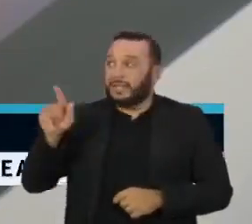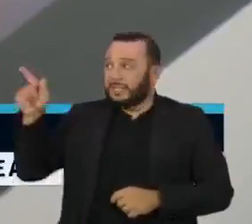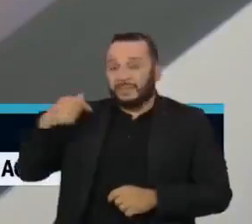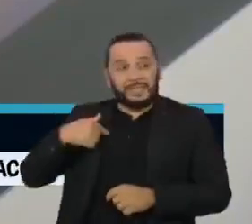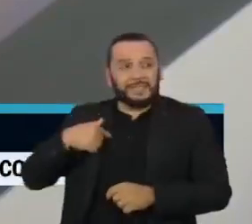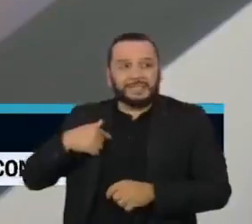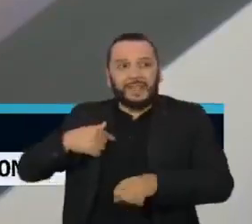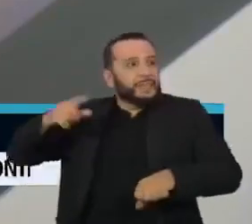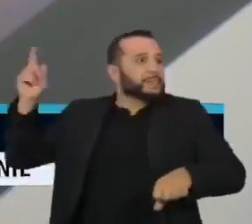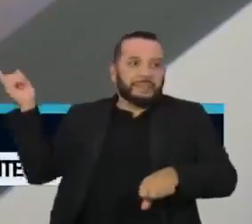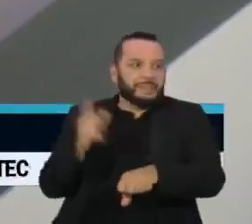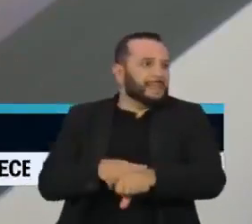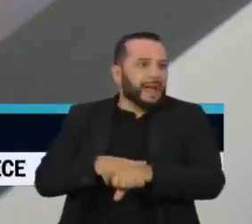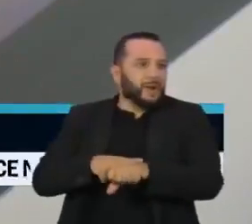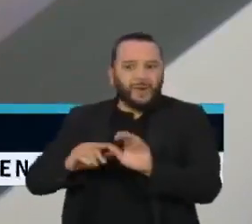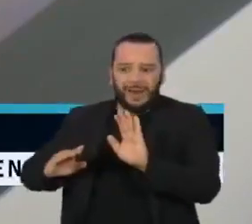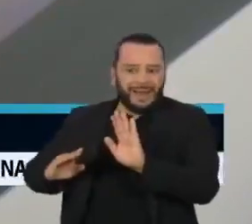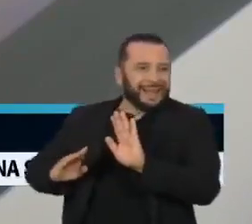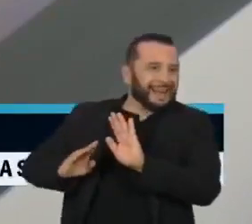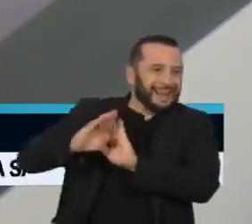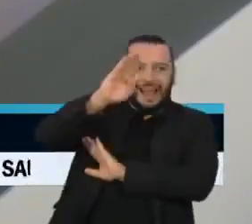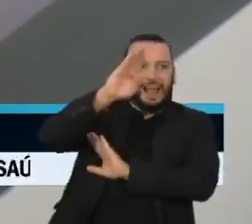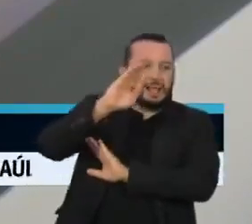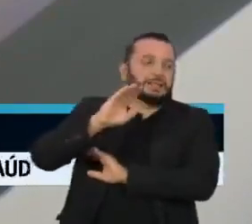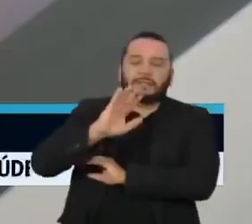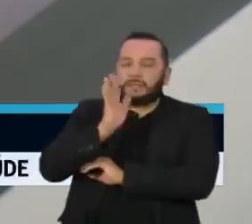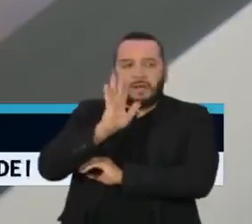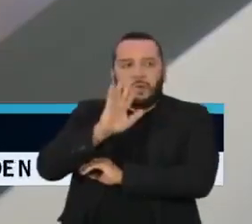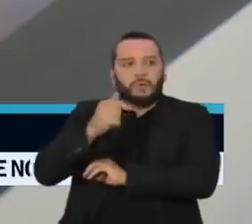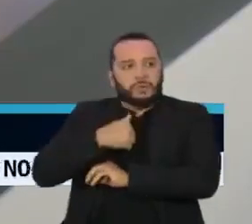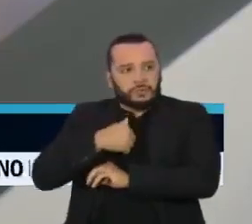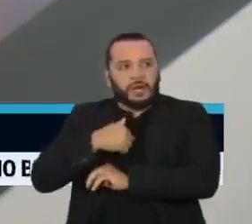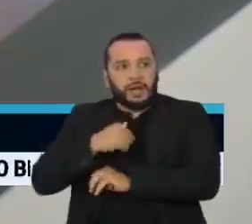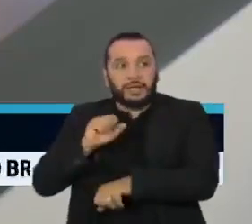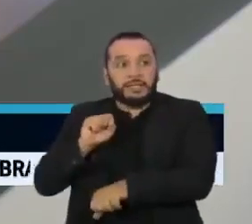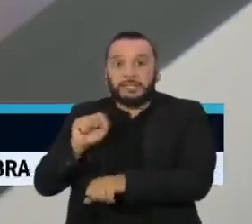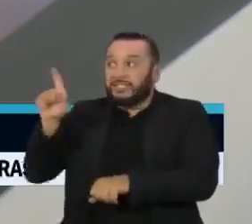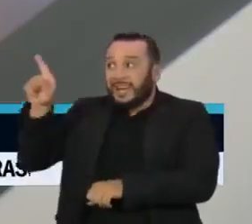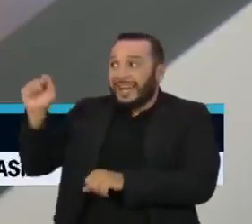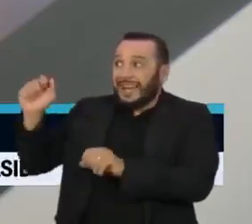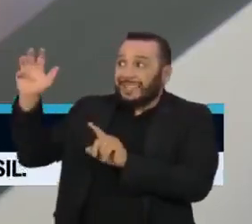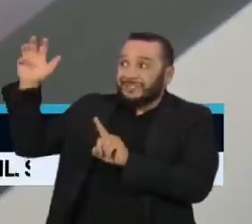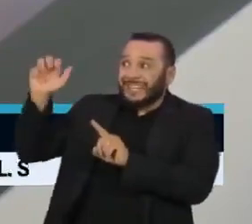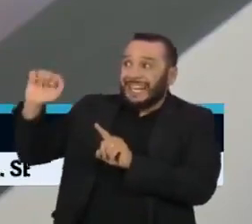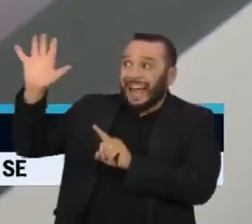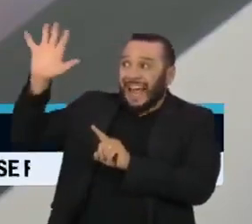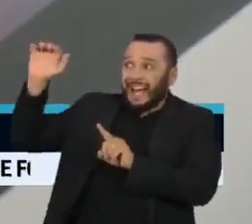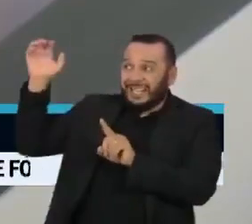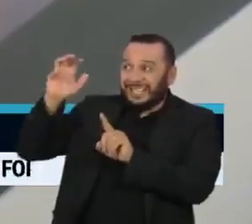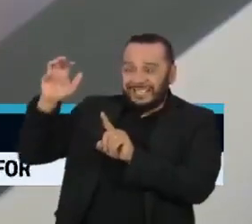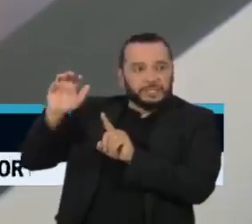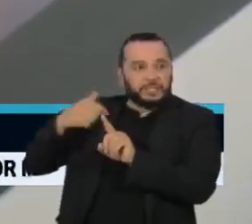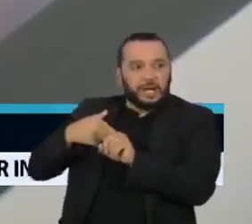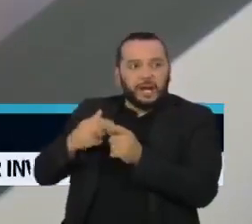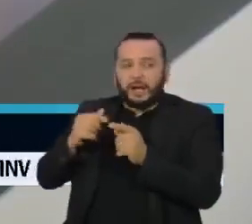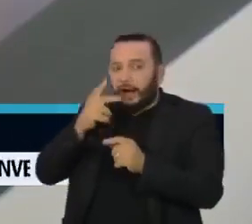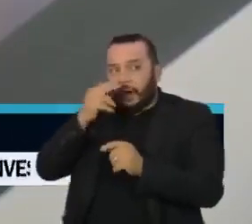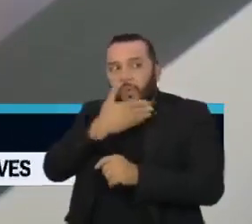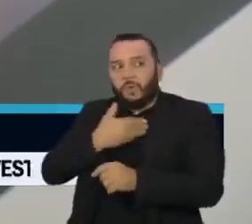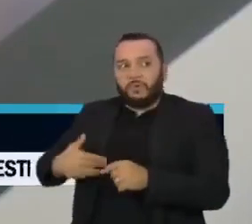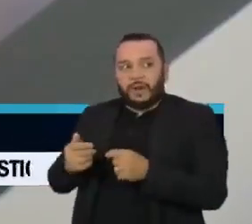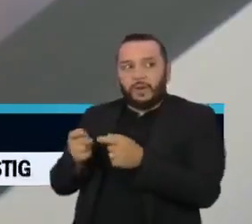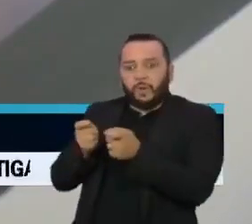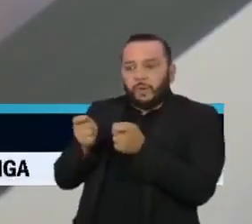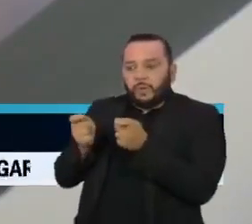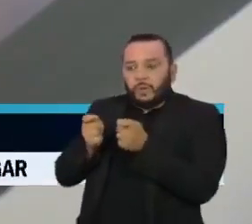repassar imediatamente, você pode ter um fundo de estabilização. Quando o preço sobe, você tem uma alíquota de